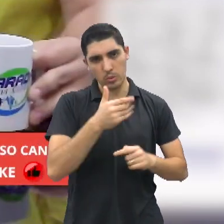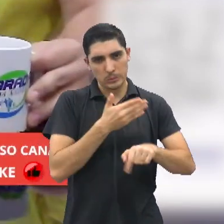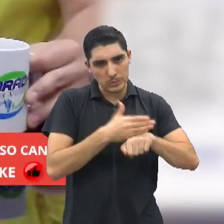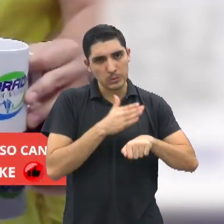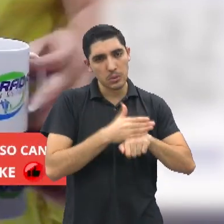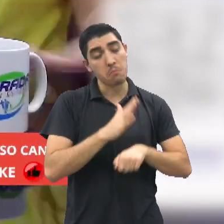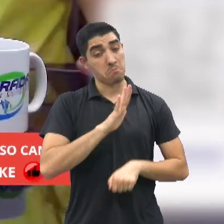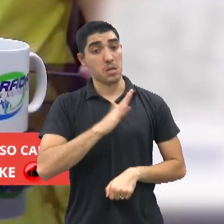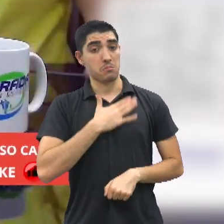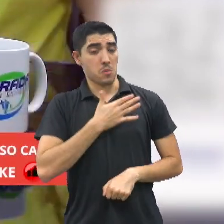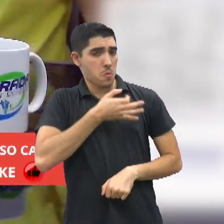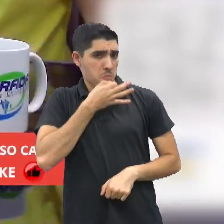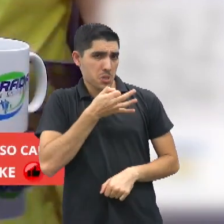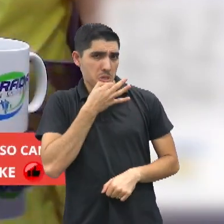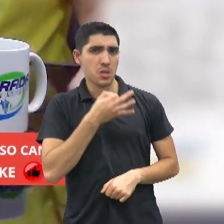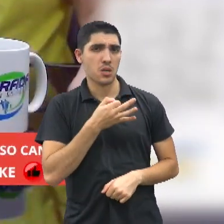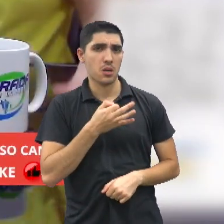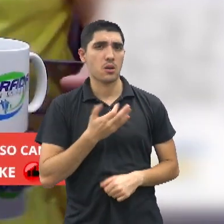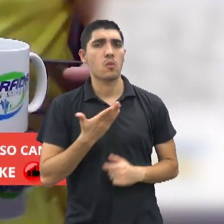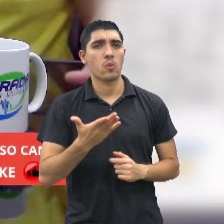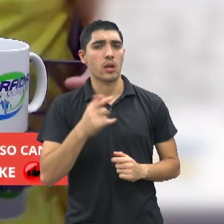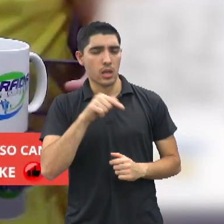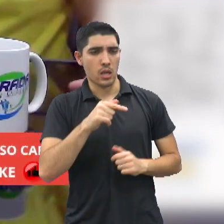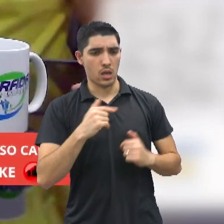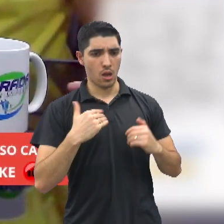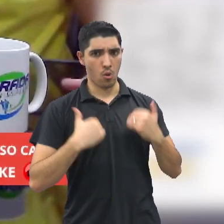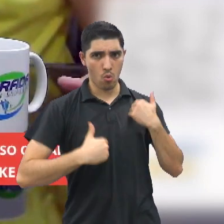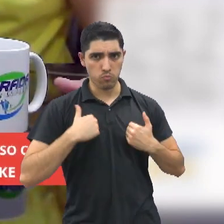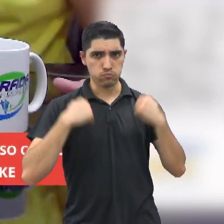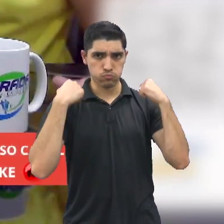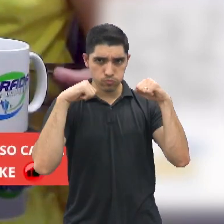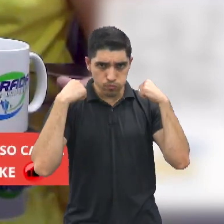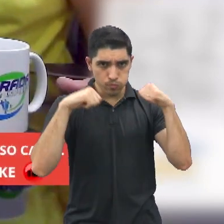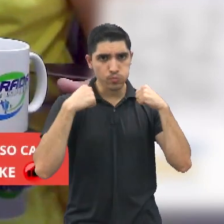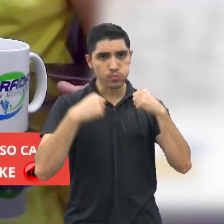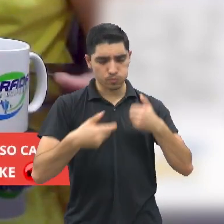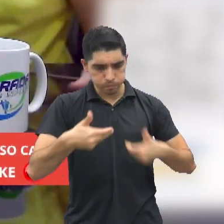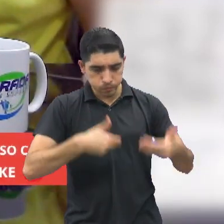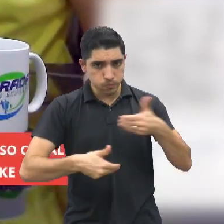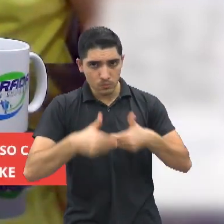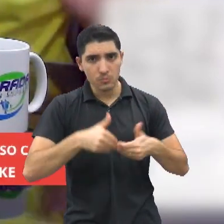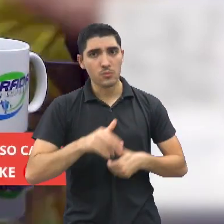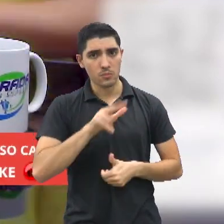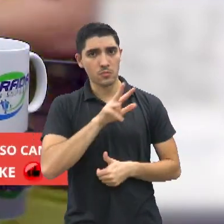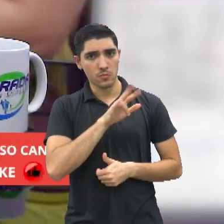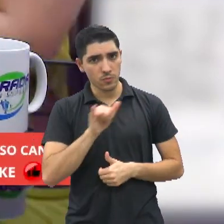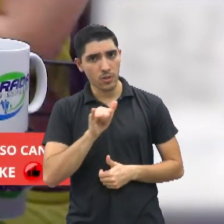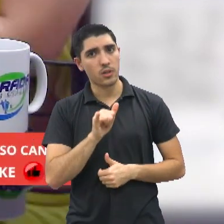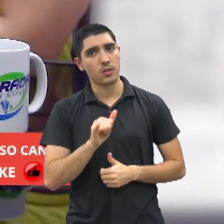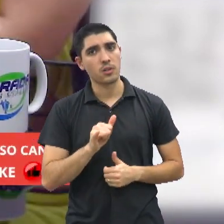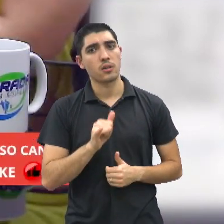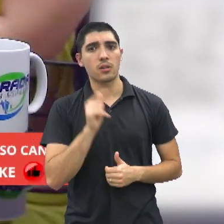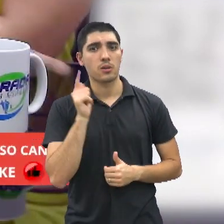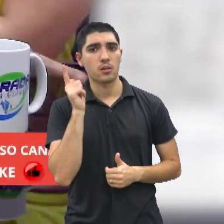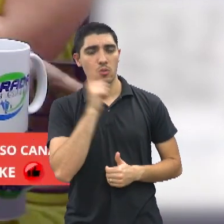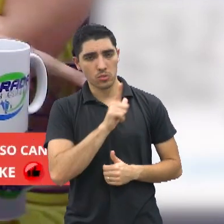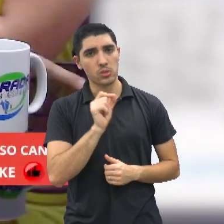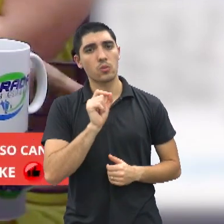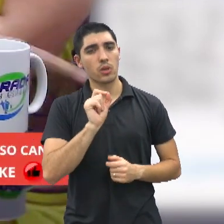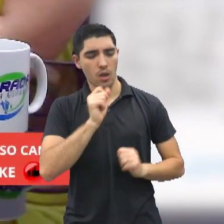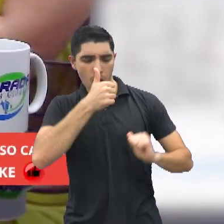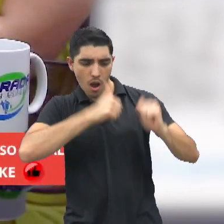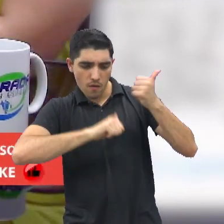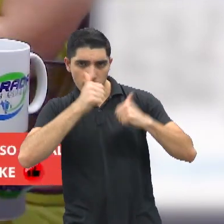que o pessoal da da preparação física da fisiologia vai também fazer todo um a gente chama de uma checagem geral nos